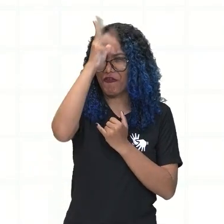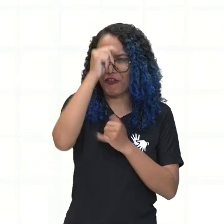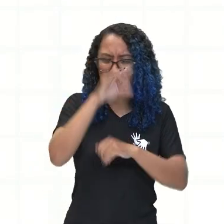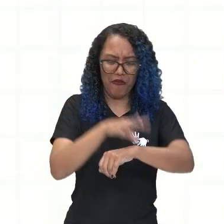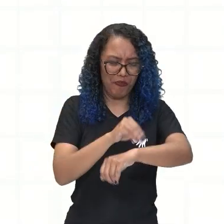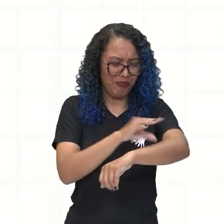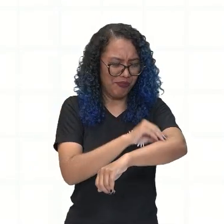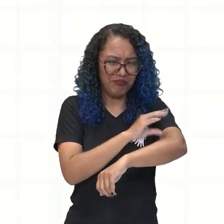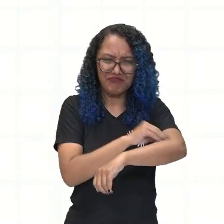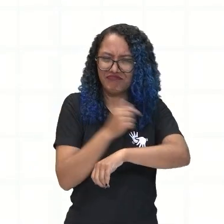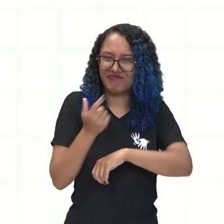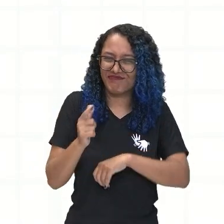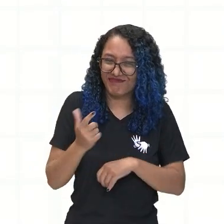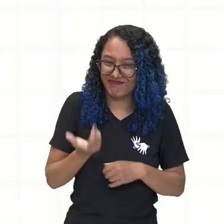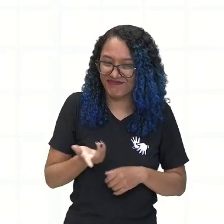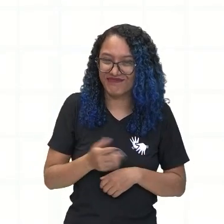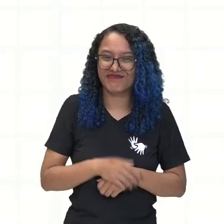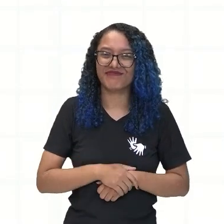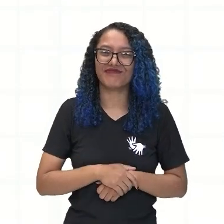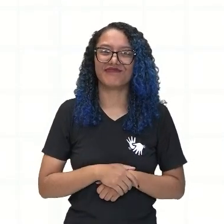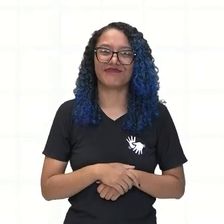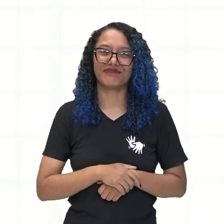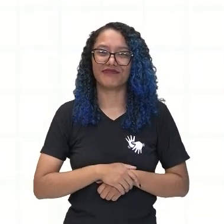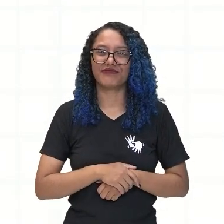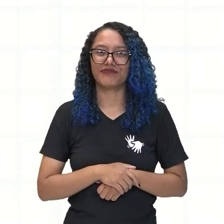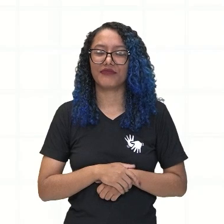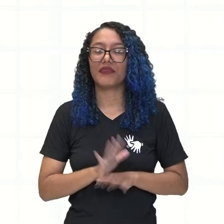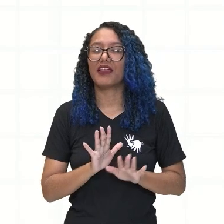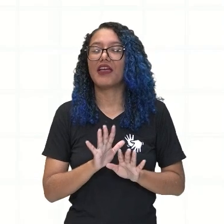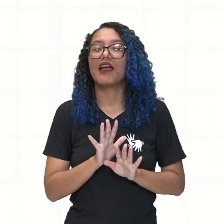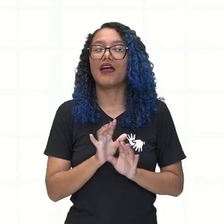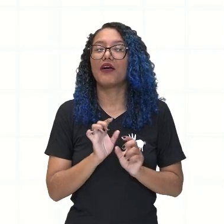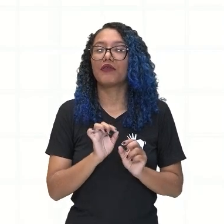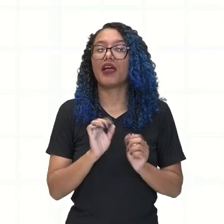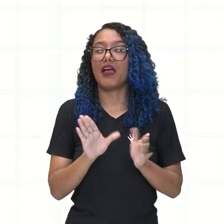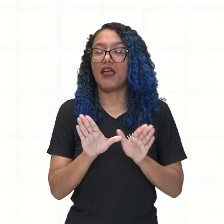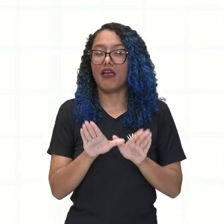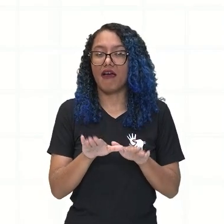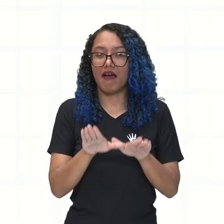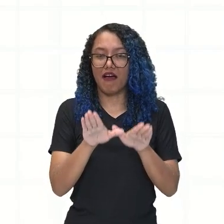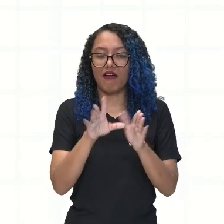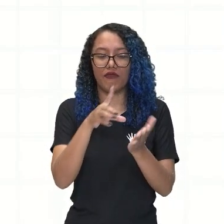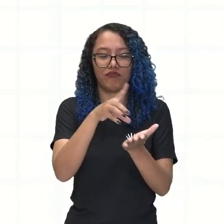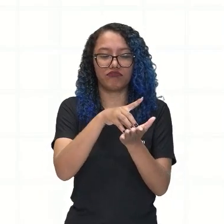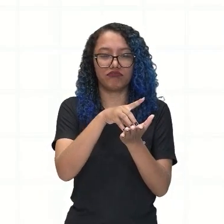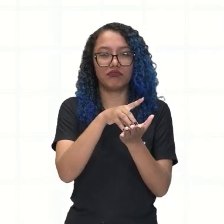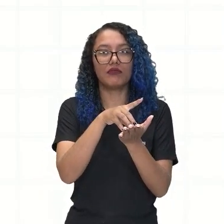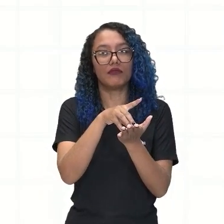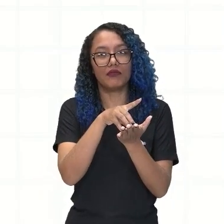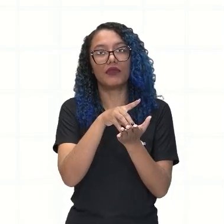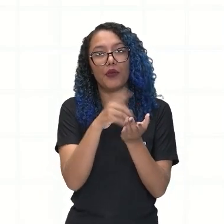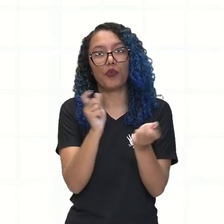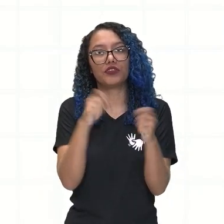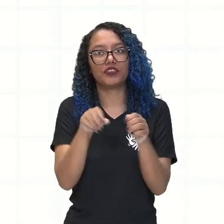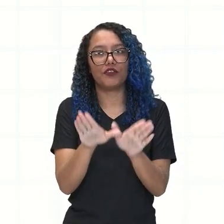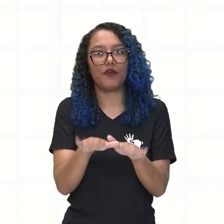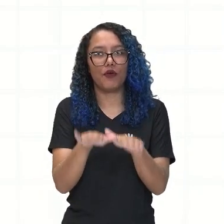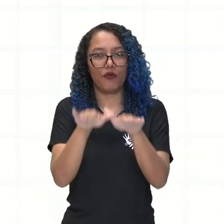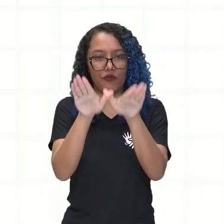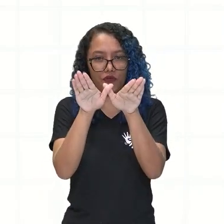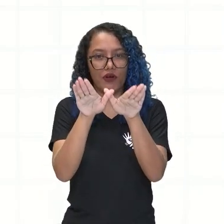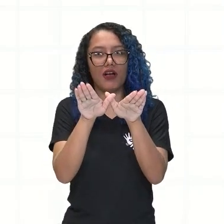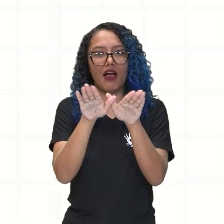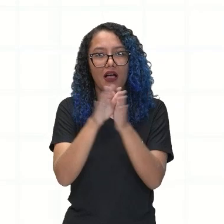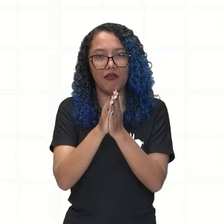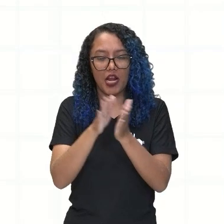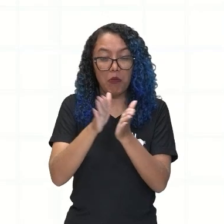mas ele era uma árvore não, professor, uma ave, um dinossauro aviano, na realidade. Enorme,